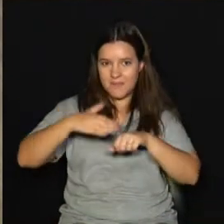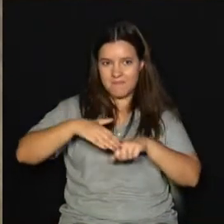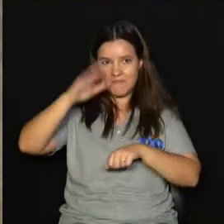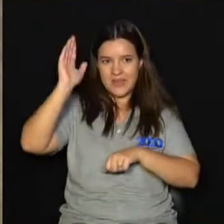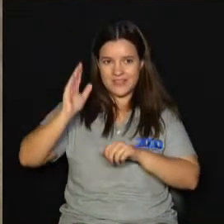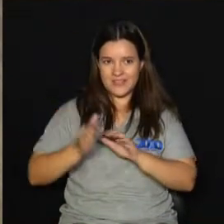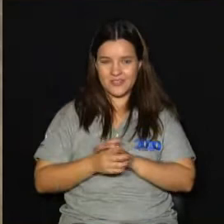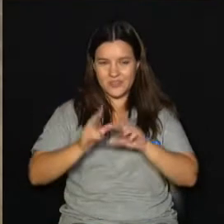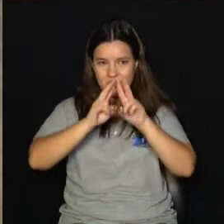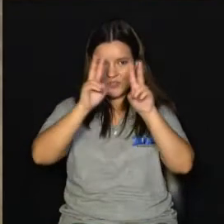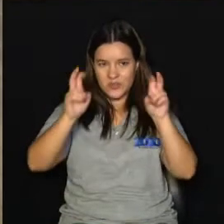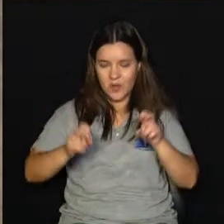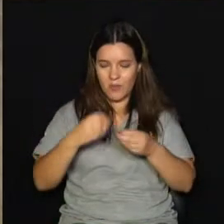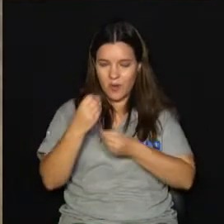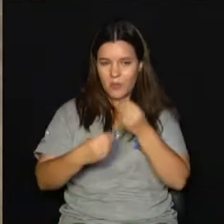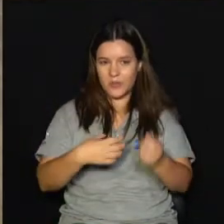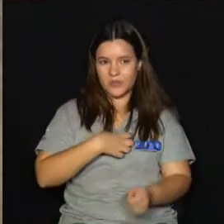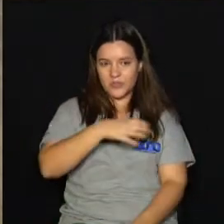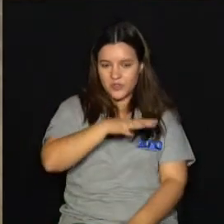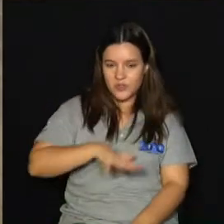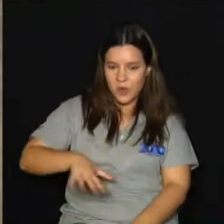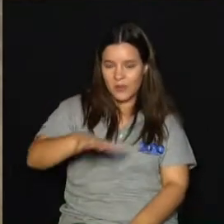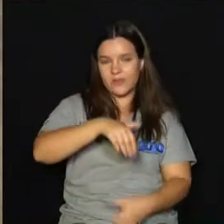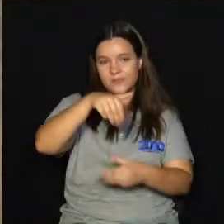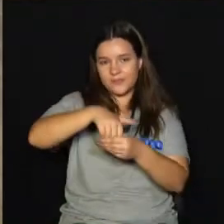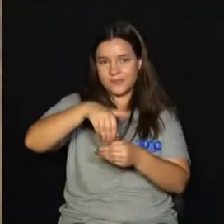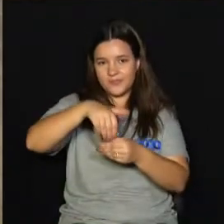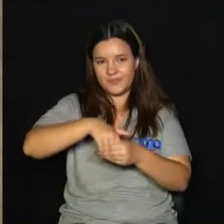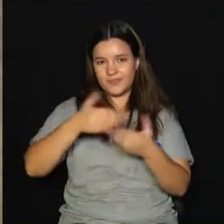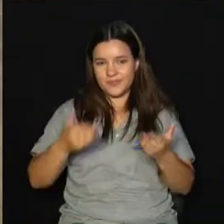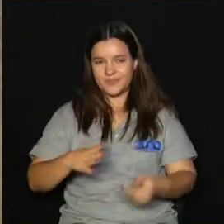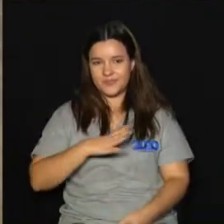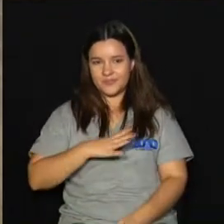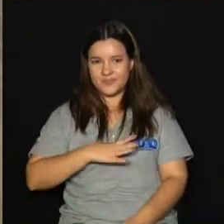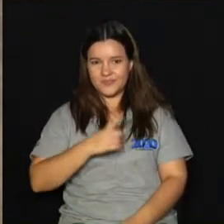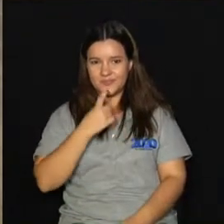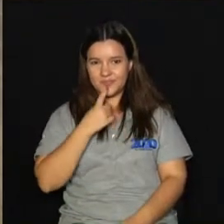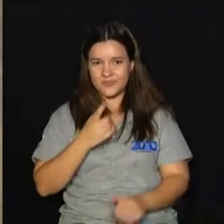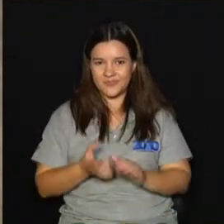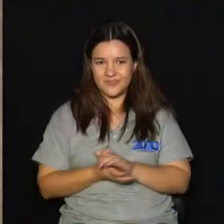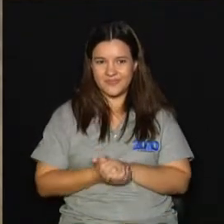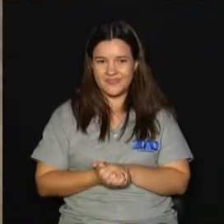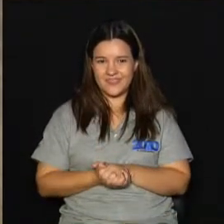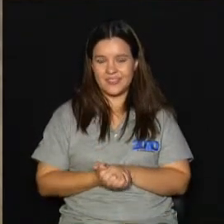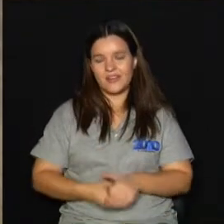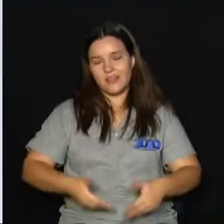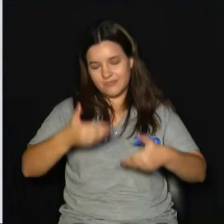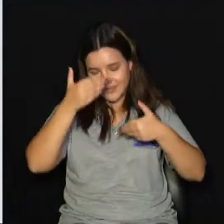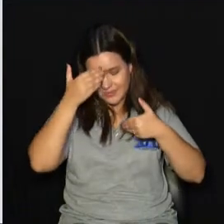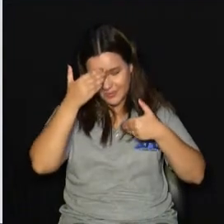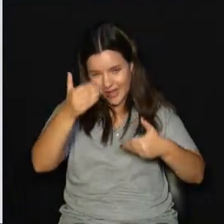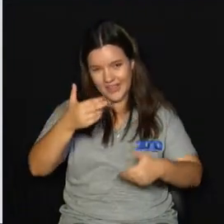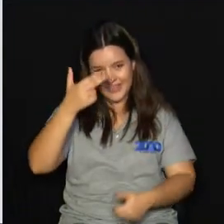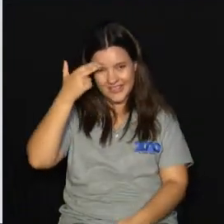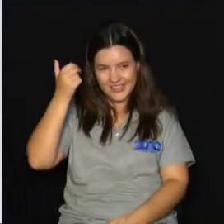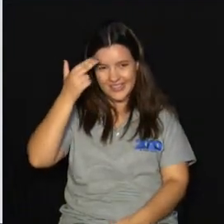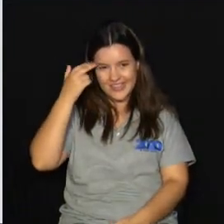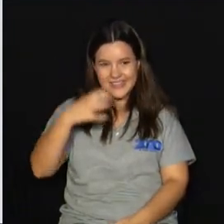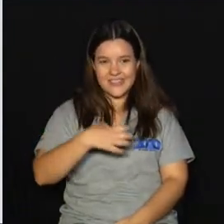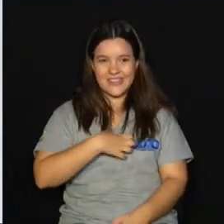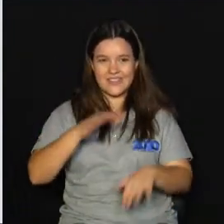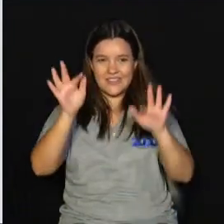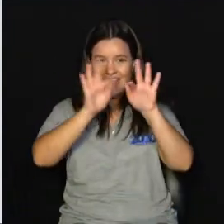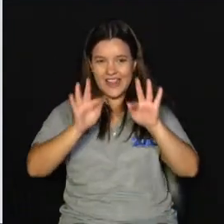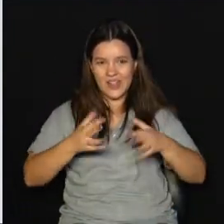aí sobre o panorama, sobre as eleições aqui da cidade de Campinas. Muito obrigada, Gabriel. Fiquei muito feliz